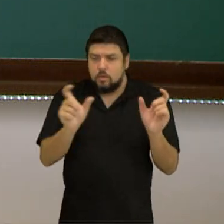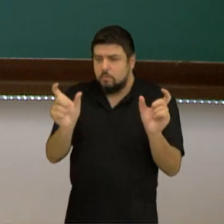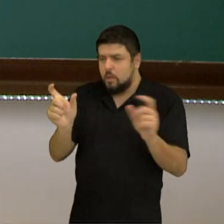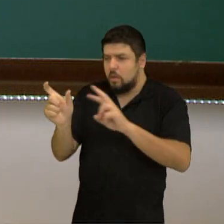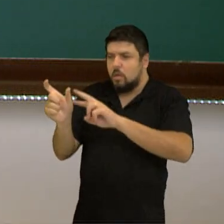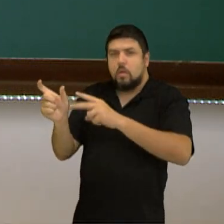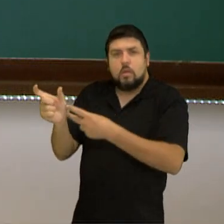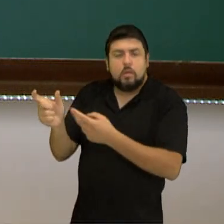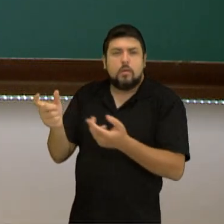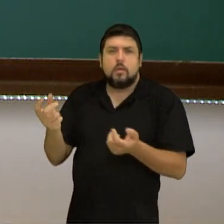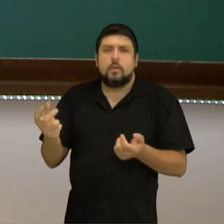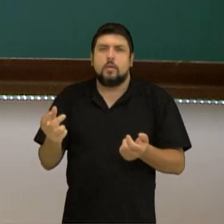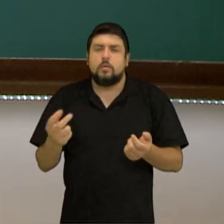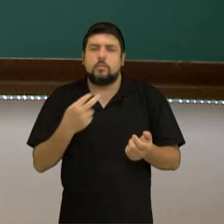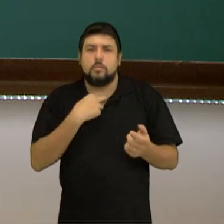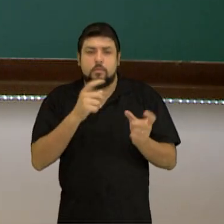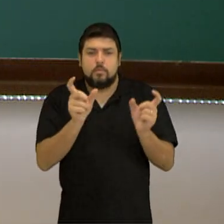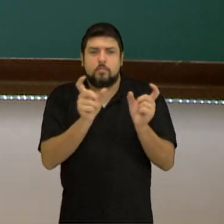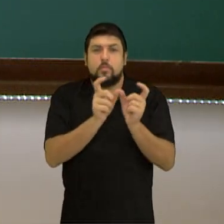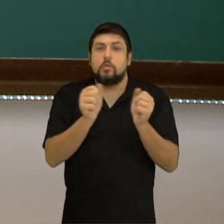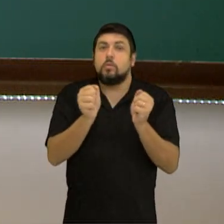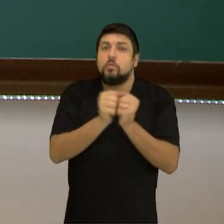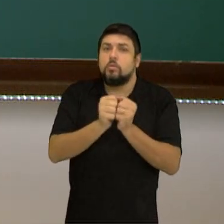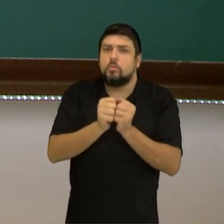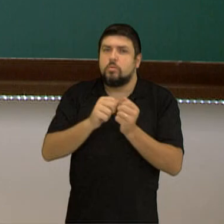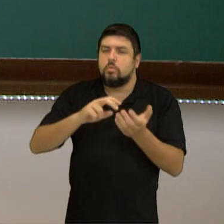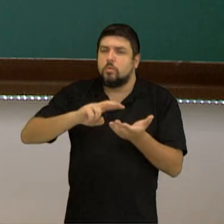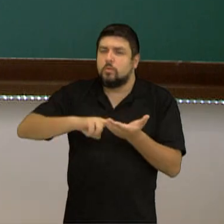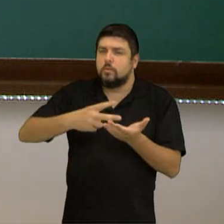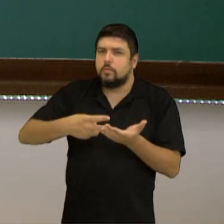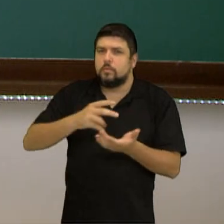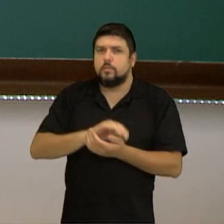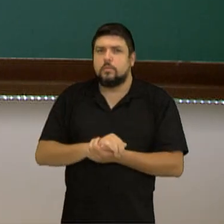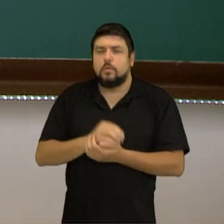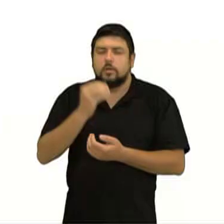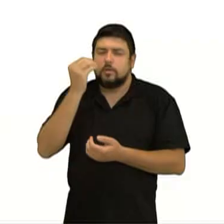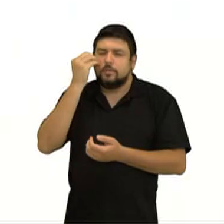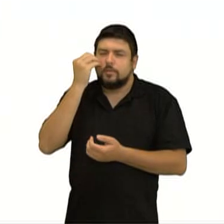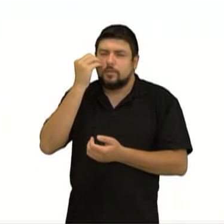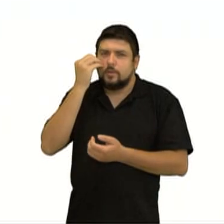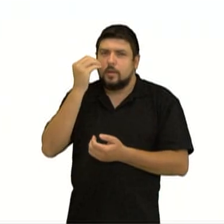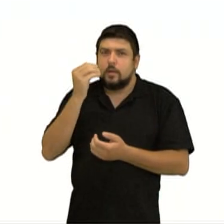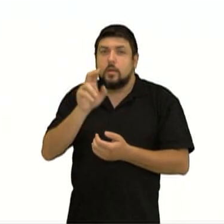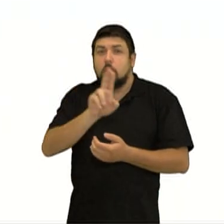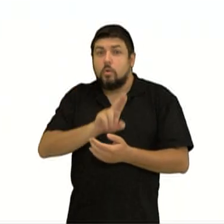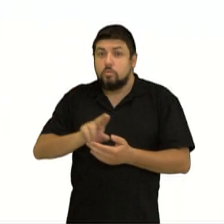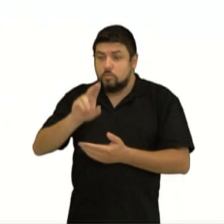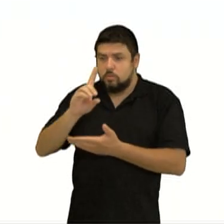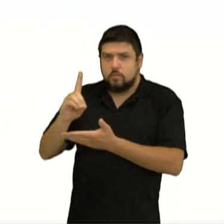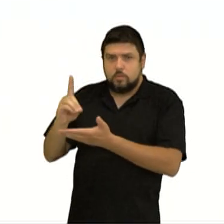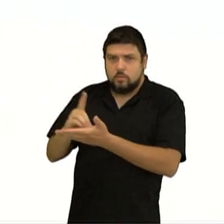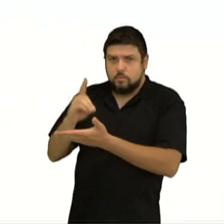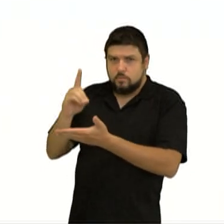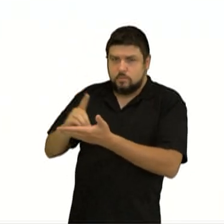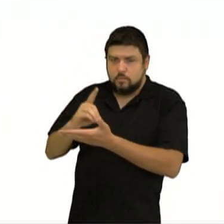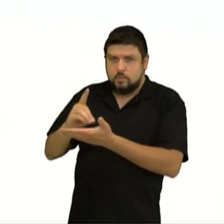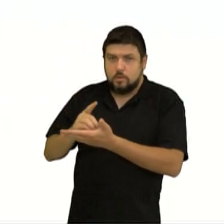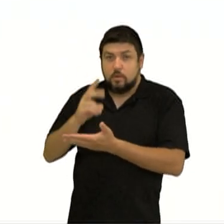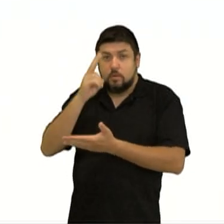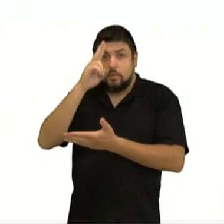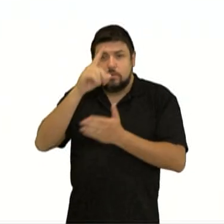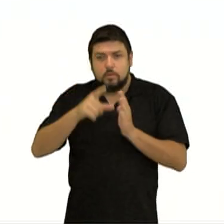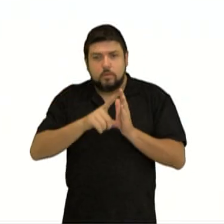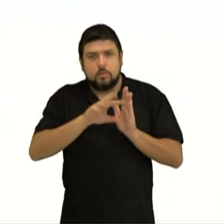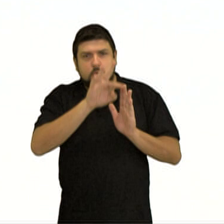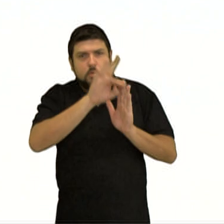phrasal verbs têm que entender o significado que eles trazem, tá ok? Façam essa atividade aí, pessoal. Use um dicionário, lembra do texto que a gente leu,